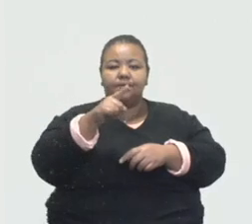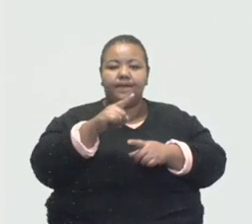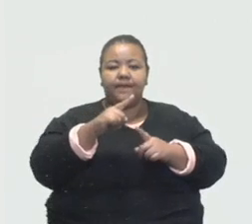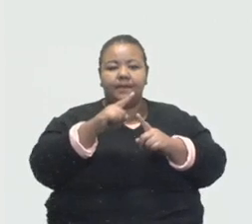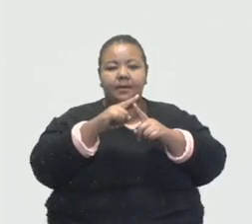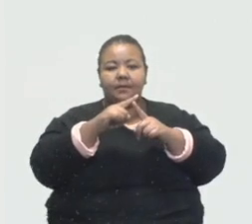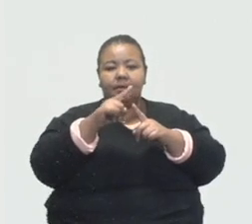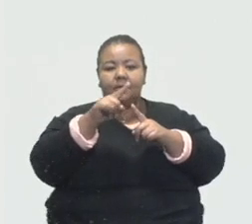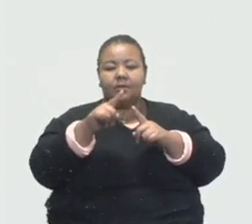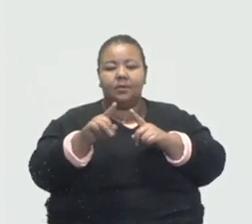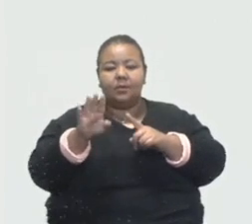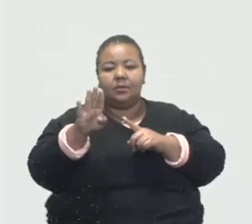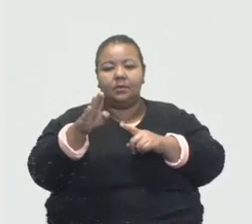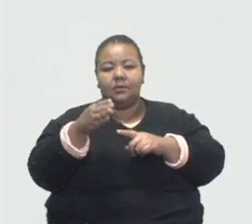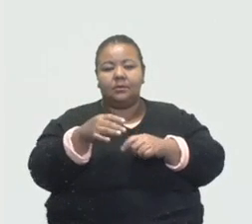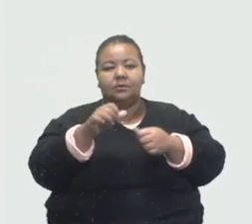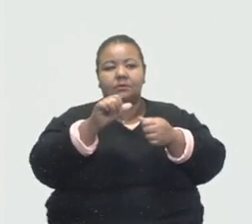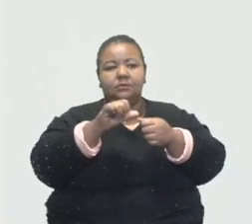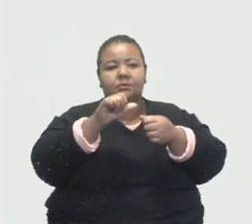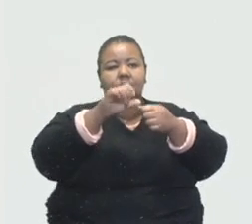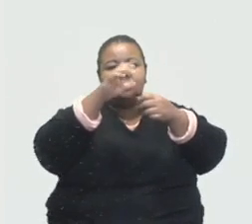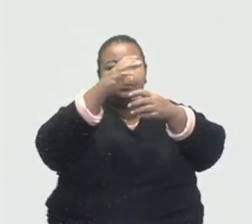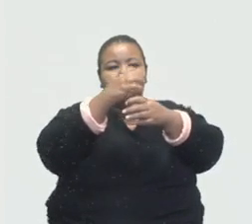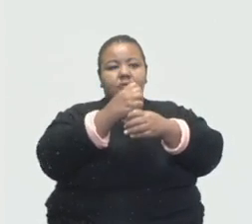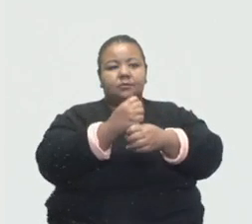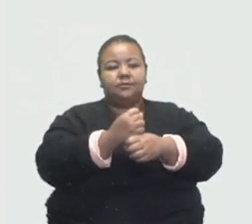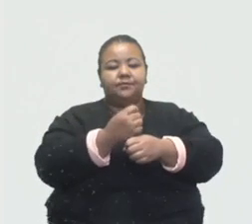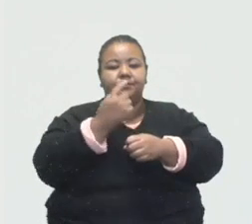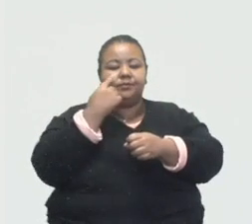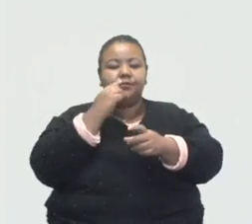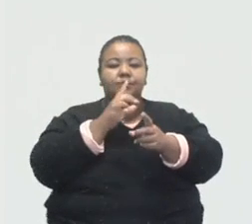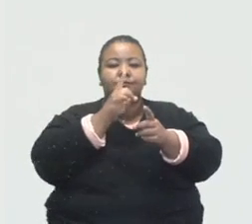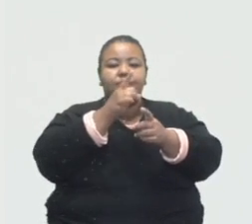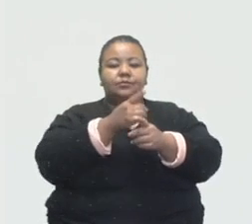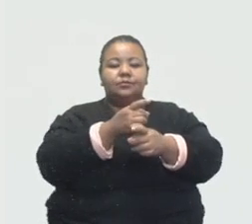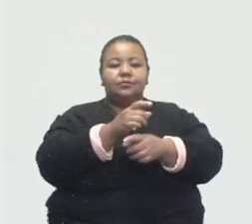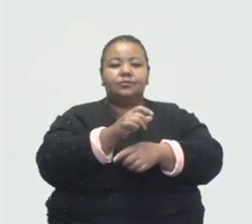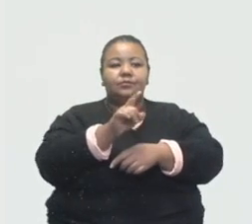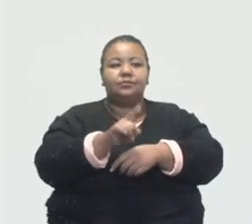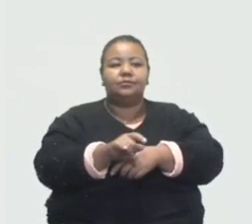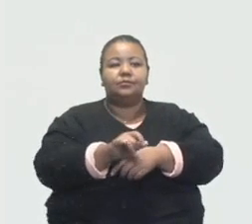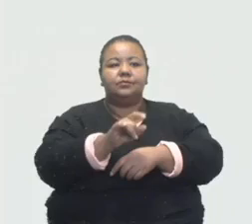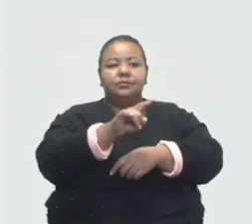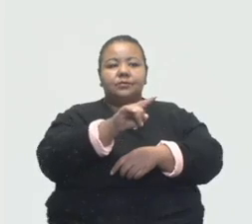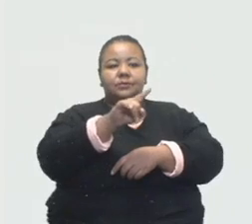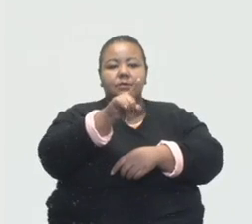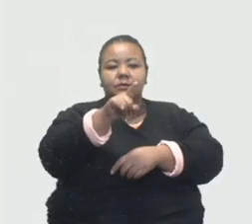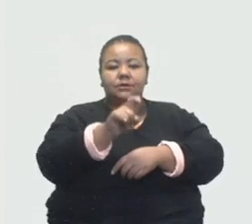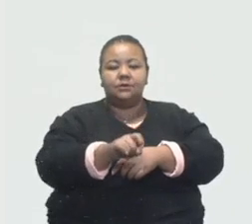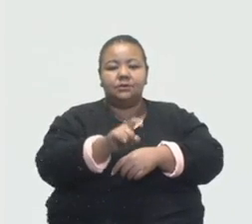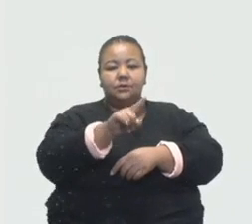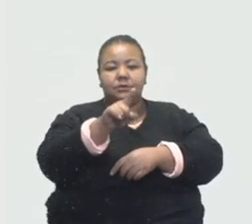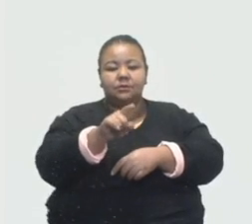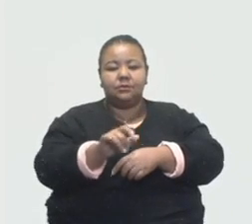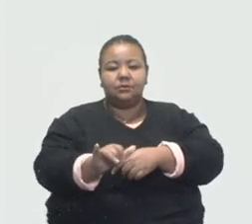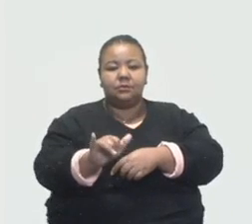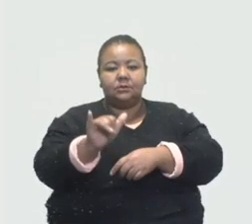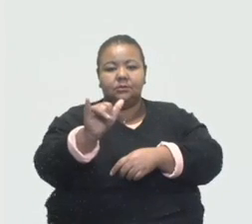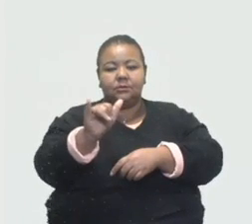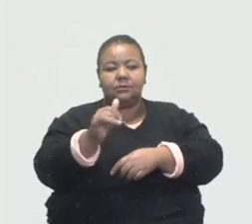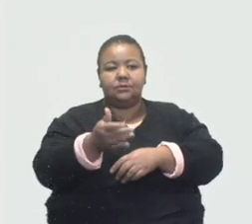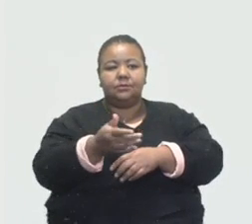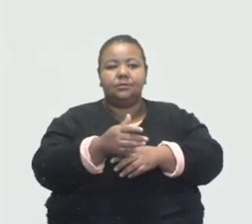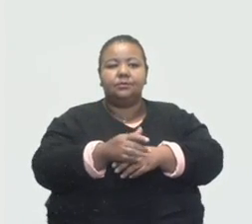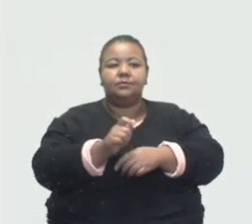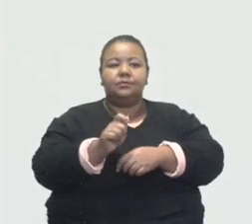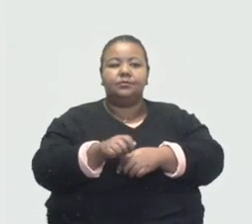4. Resolvendo essa equação, nós vamos encontrar que x é igual a y. Logo, nós